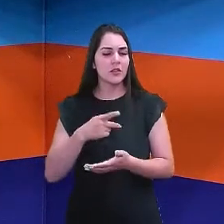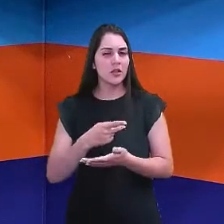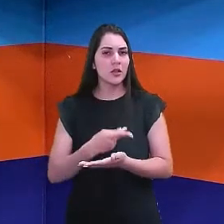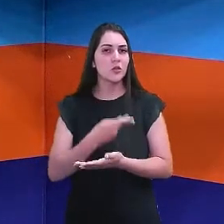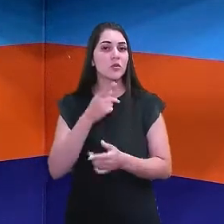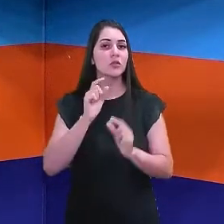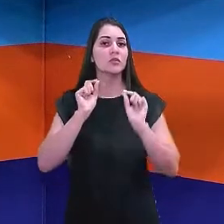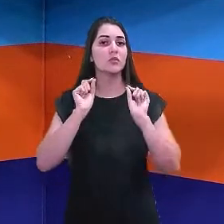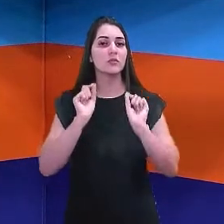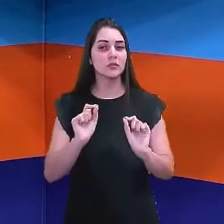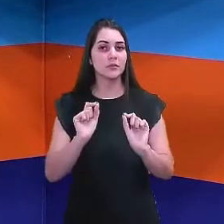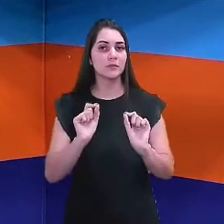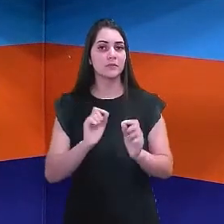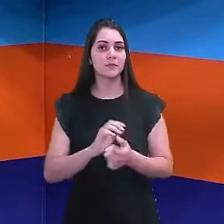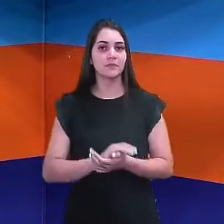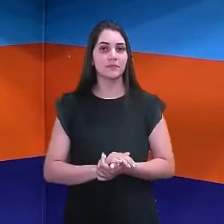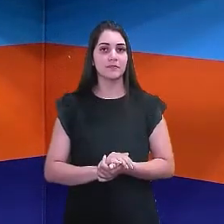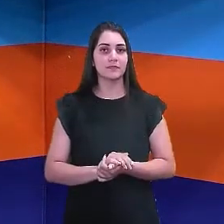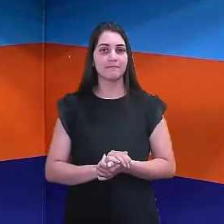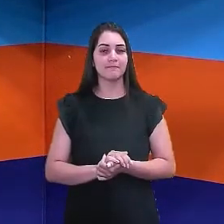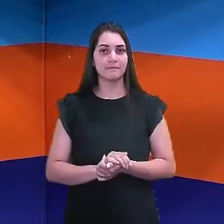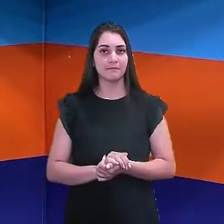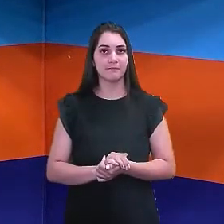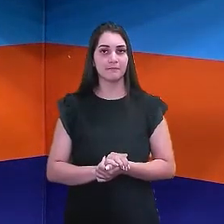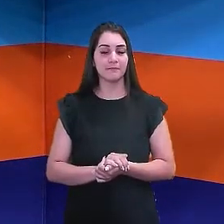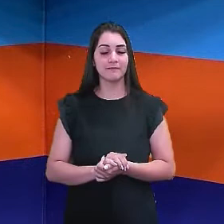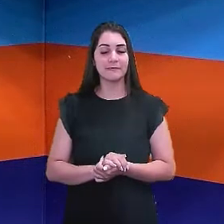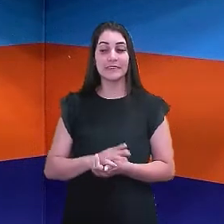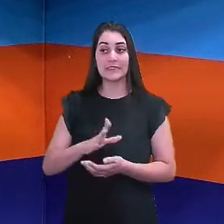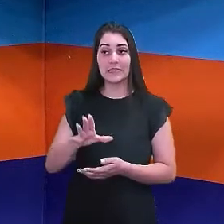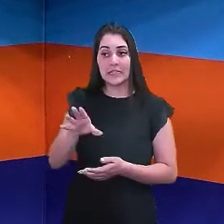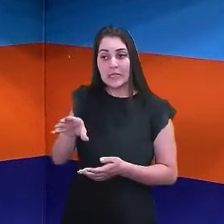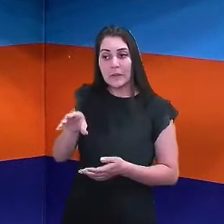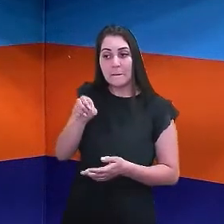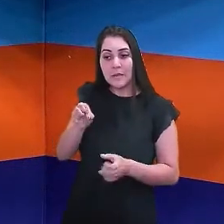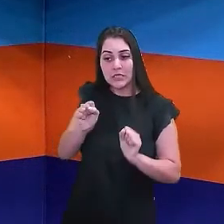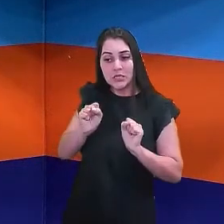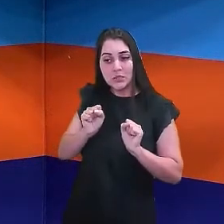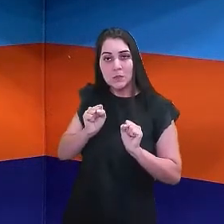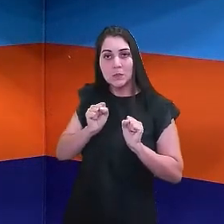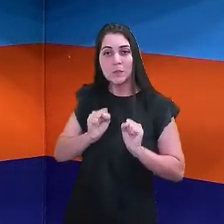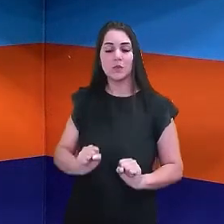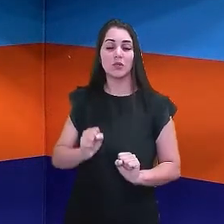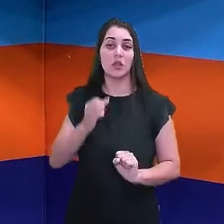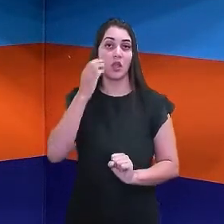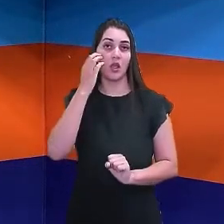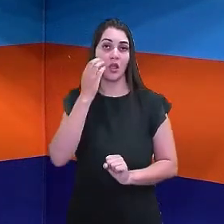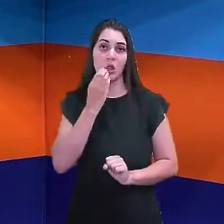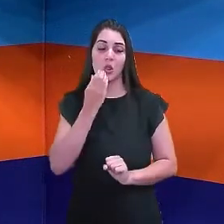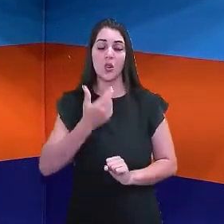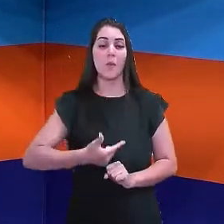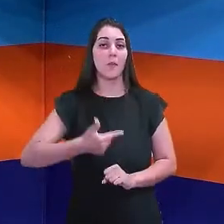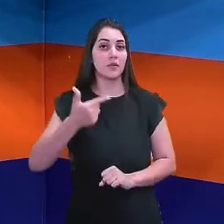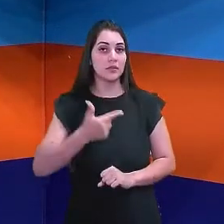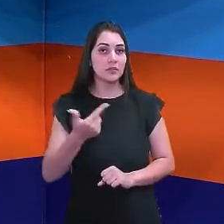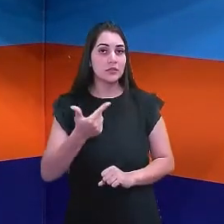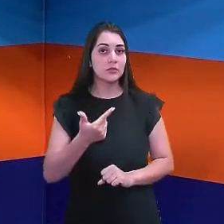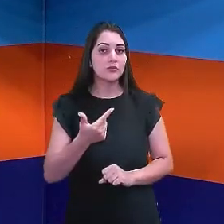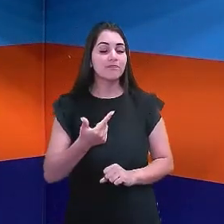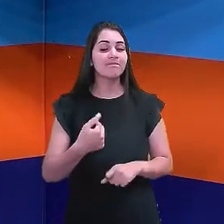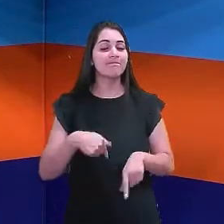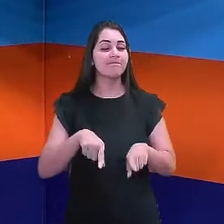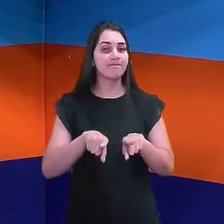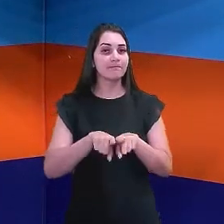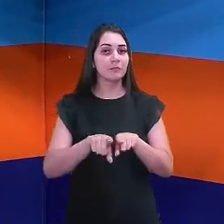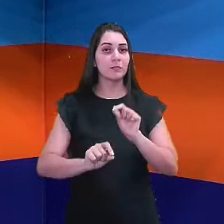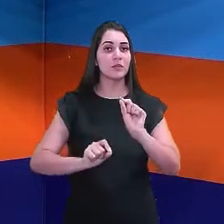com a tomada de poder pelo Dom Pedro II e, consequentemente,